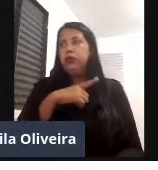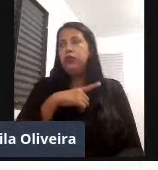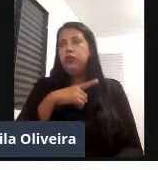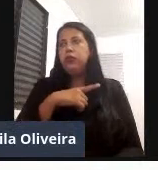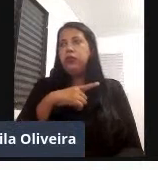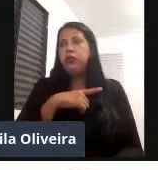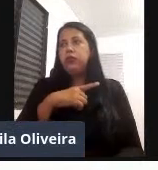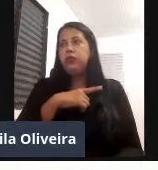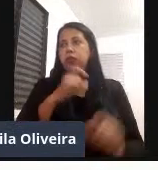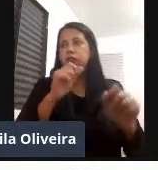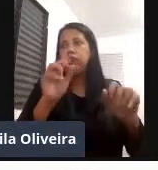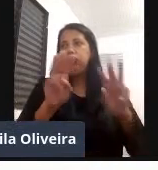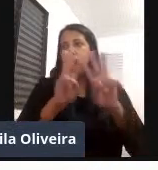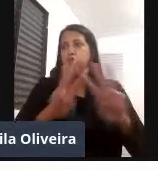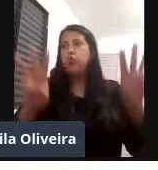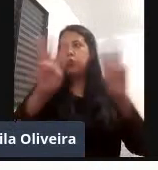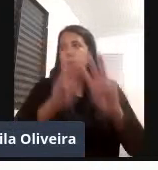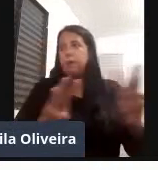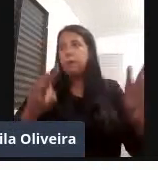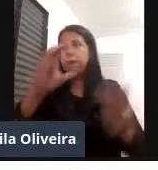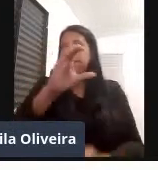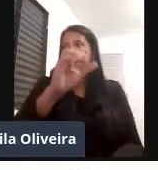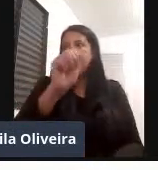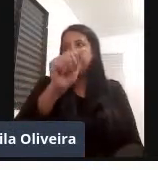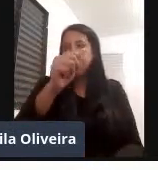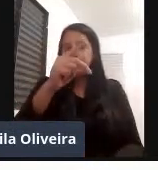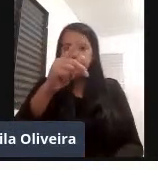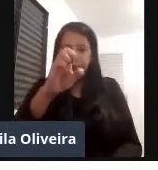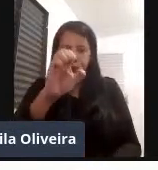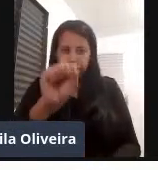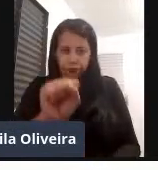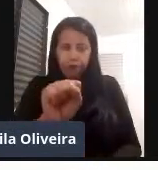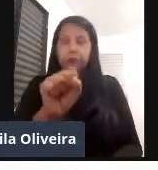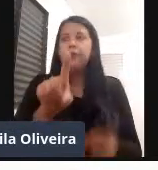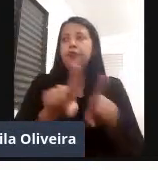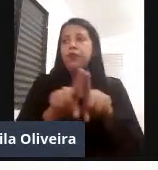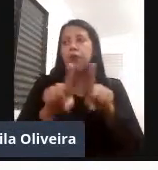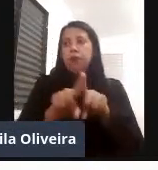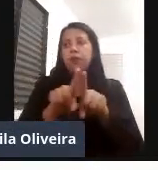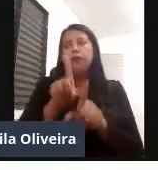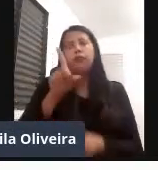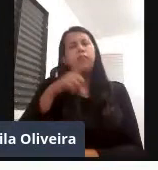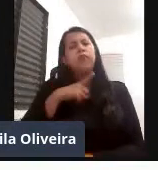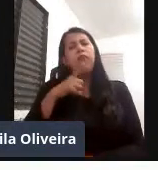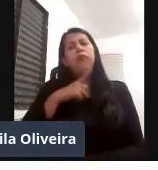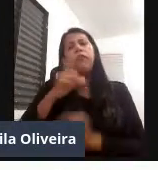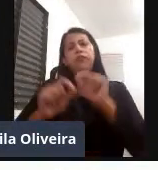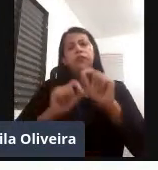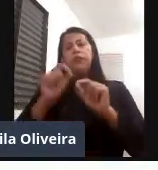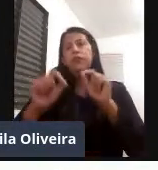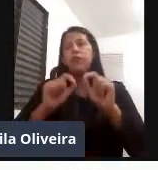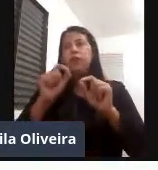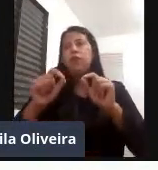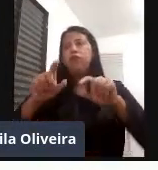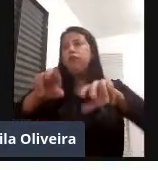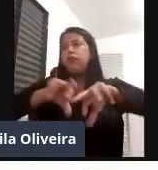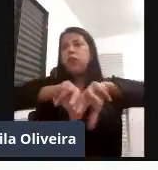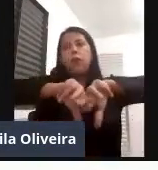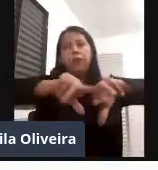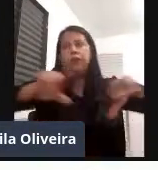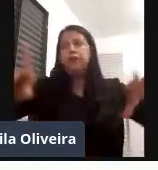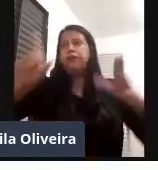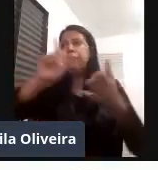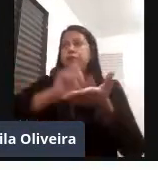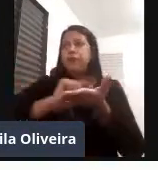ele melhor mais na frente, tá? Mas o portal de periódicos da CAPES, ele vai reunir ali diversos